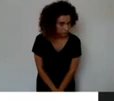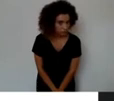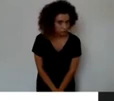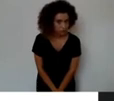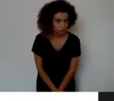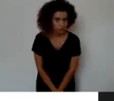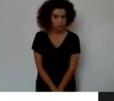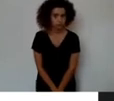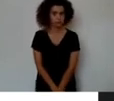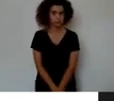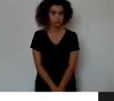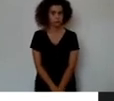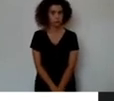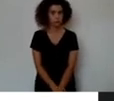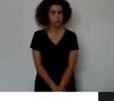Melhorou agora?